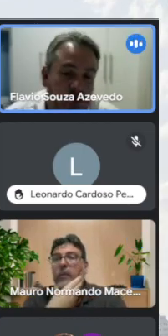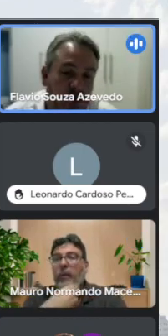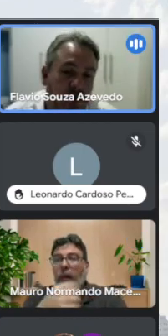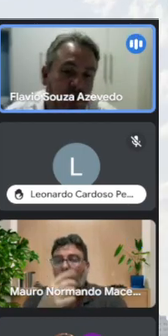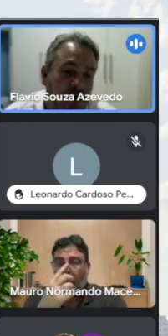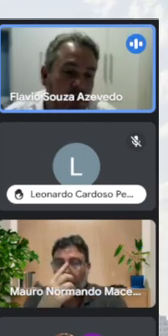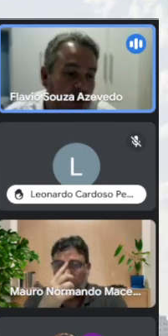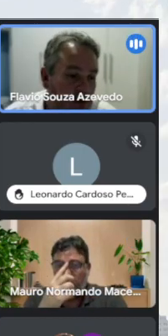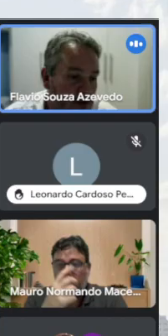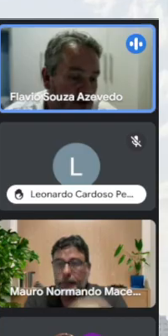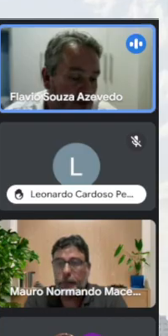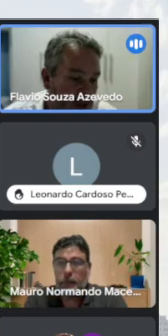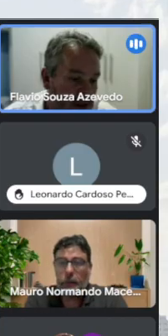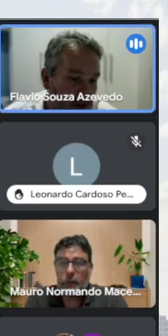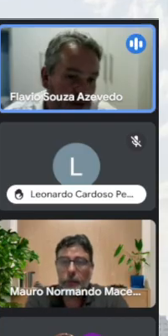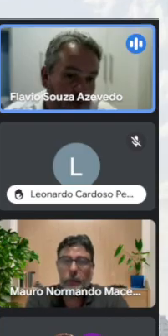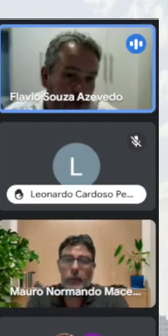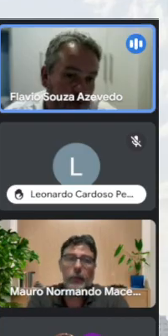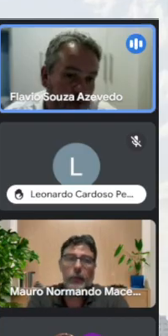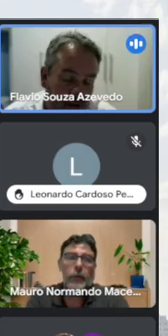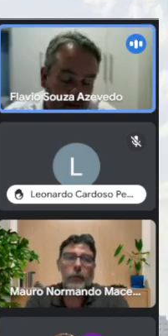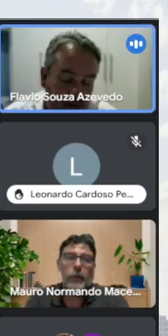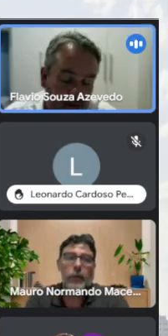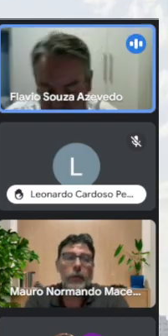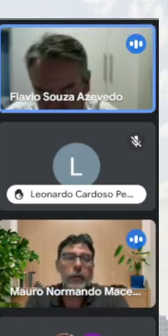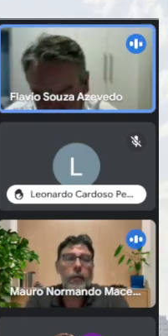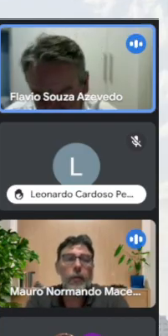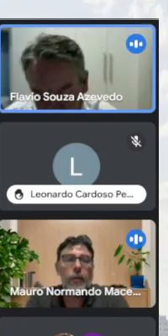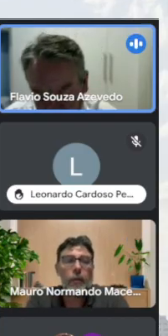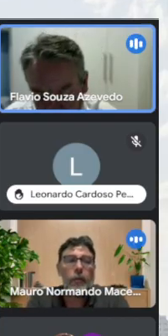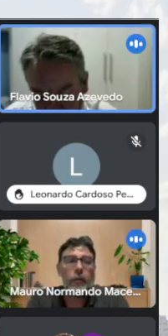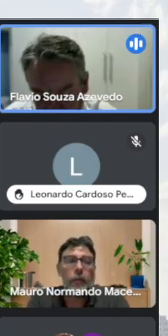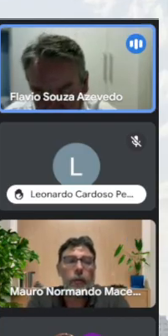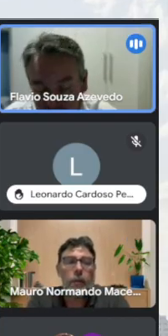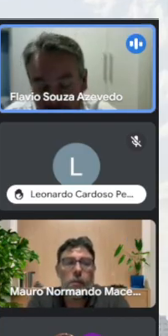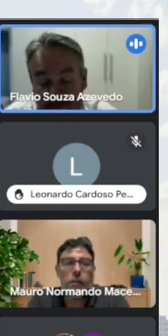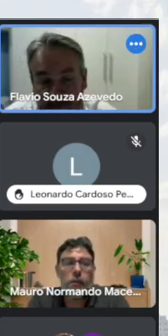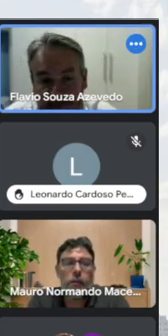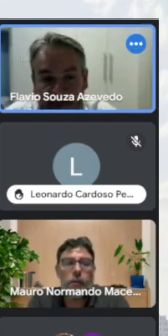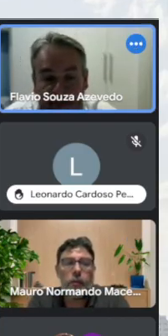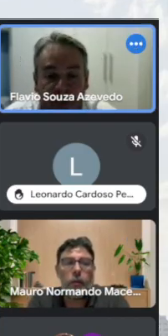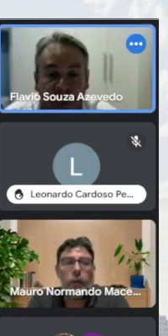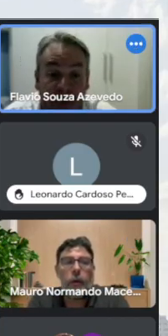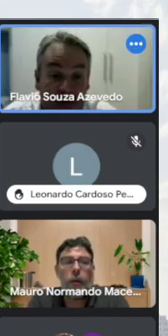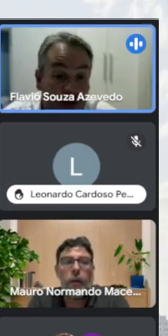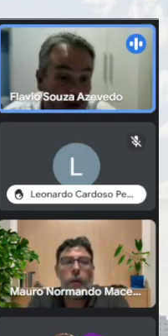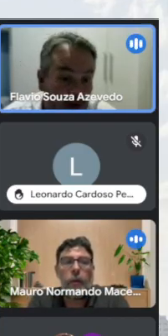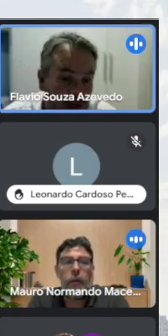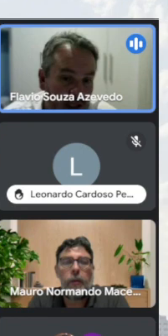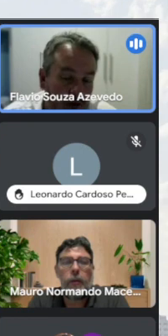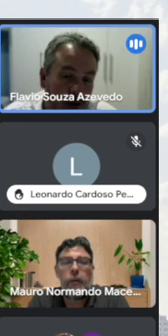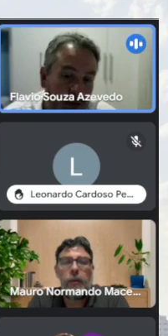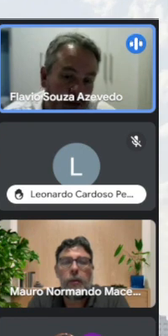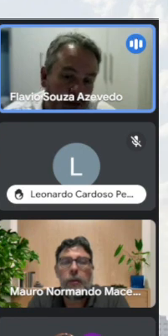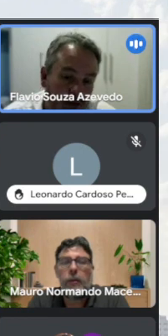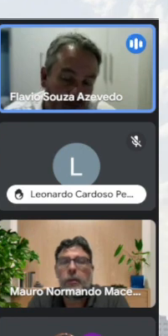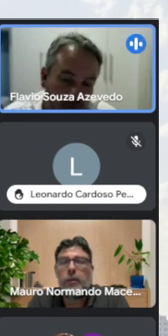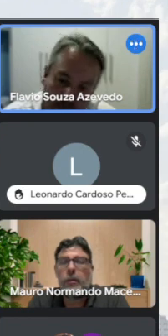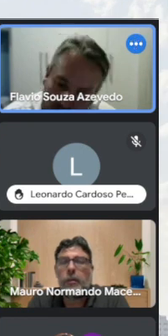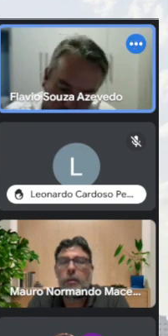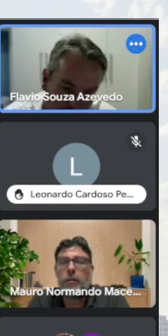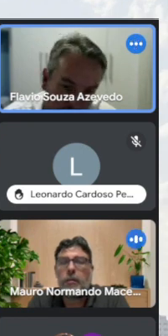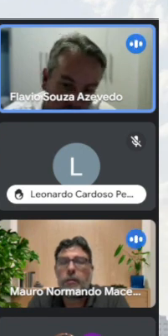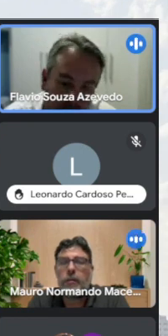algumas pessoas da prefeitura, mas trouxeram muita gente de fora para esse escritório, da UGP, e tem uma coordenadora, que é uma